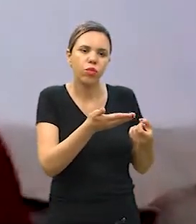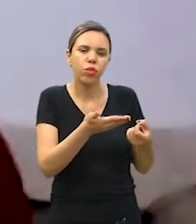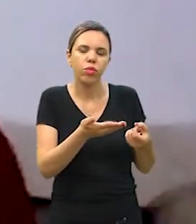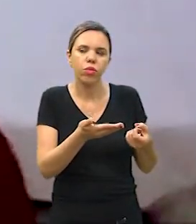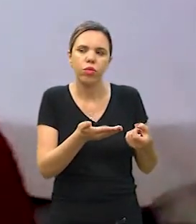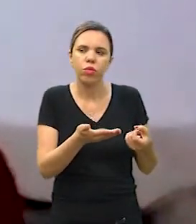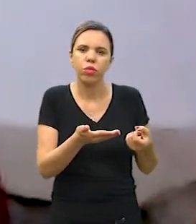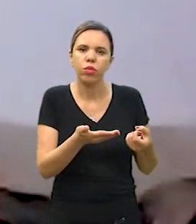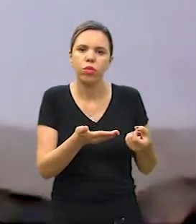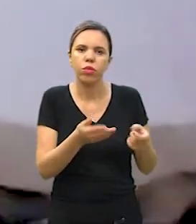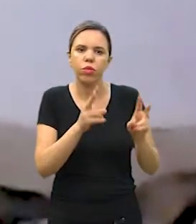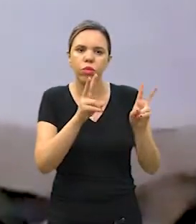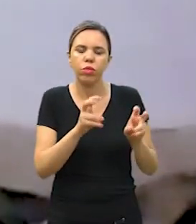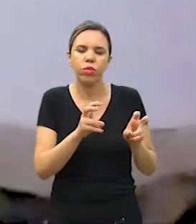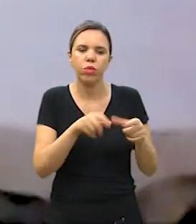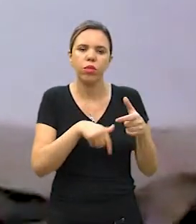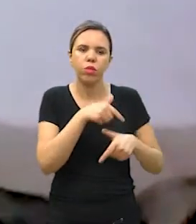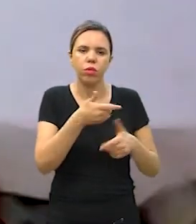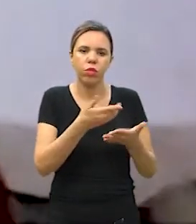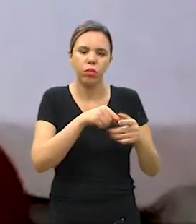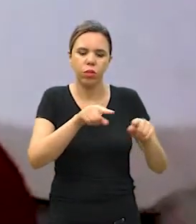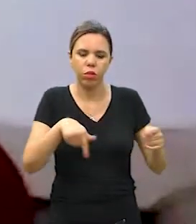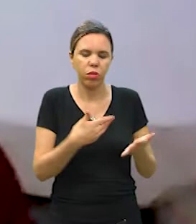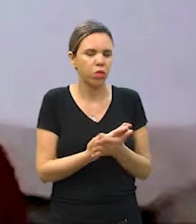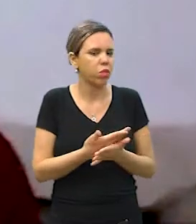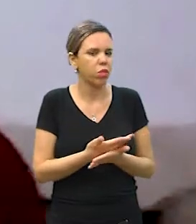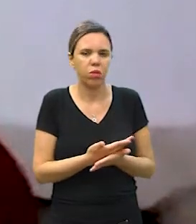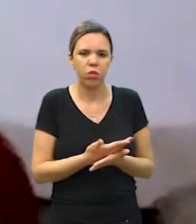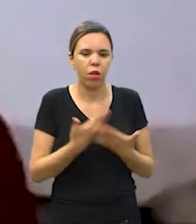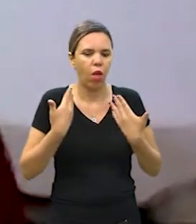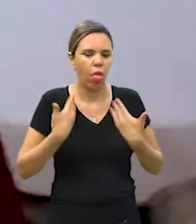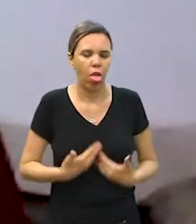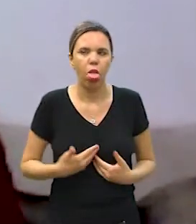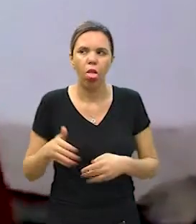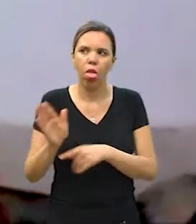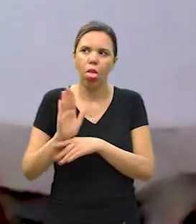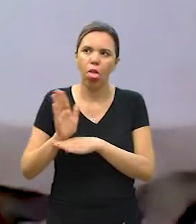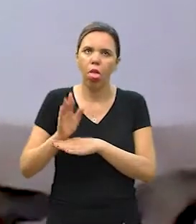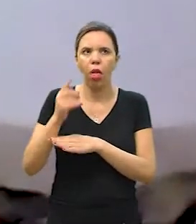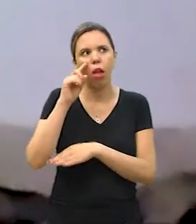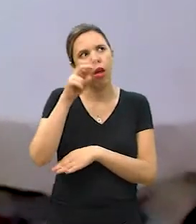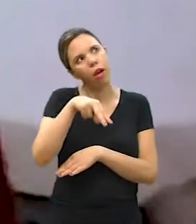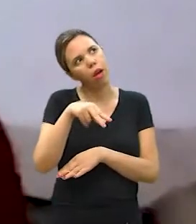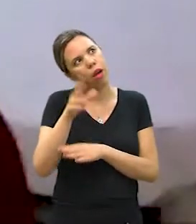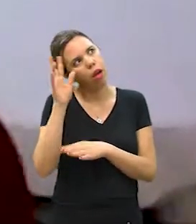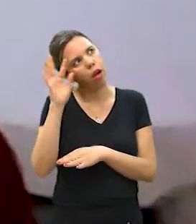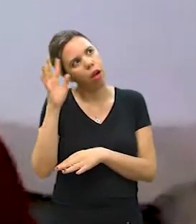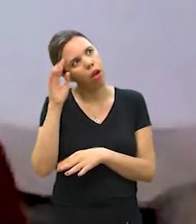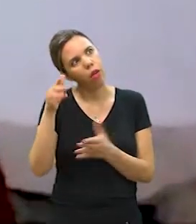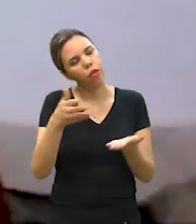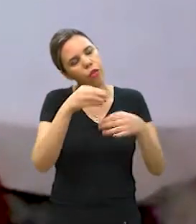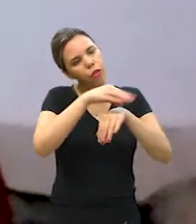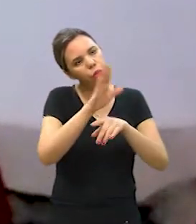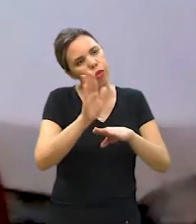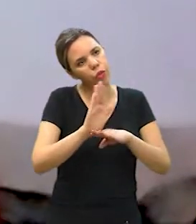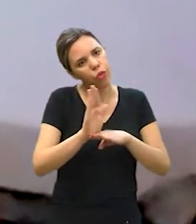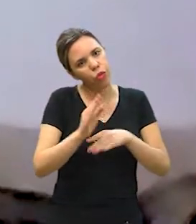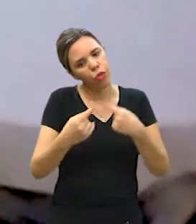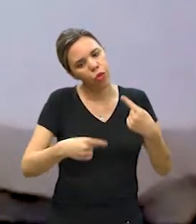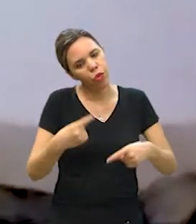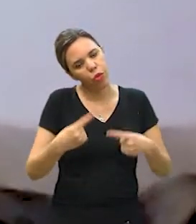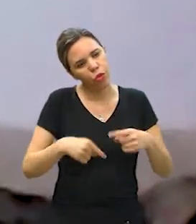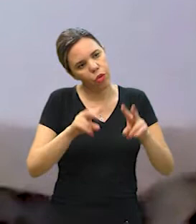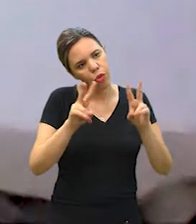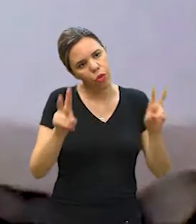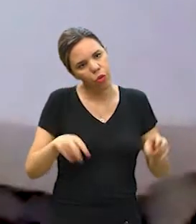vou levar esse tema para trabalhar na sala de aula. A gente nunca descansa. Você está no cinema, você está assistindo um filme, você fala, nossa, vou levar esse filme, vou